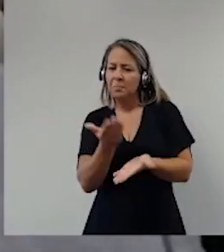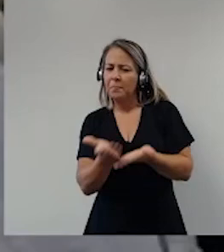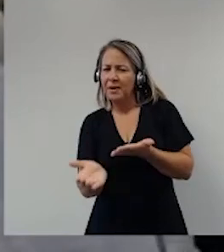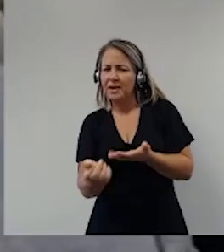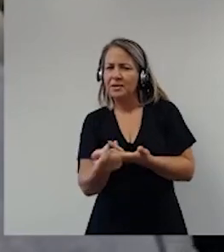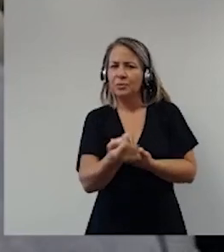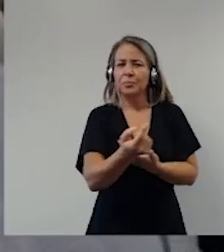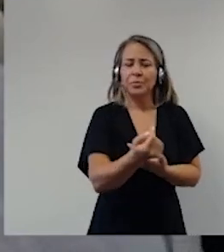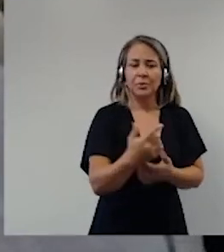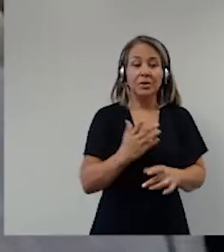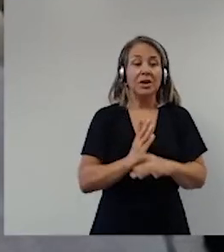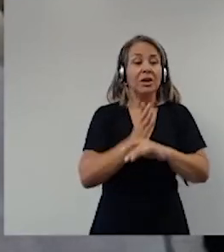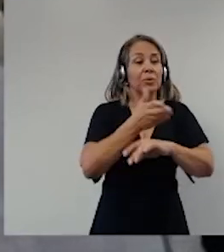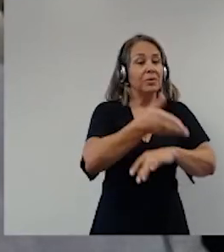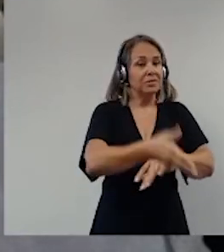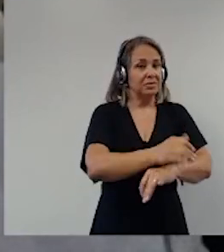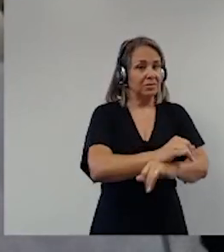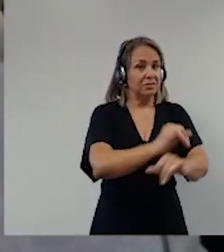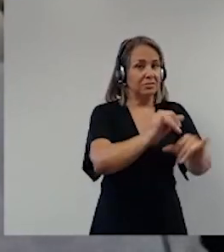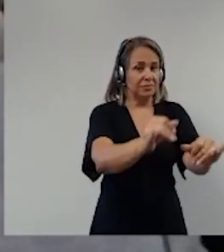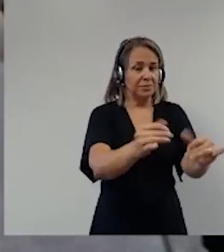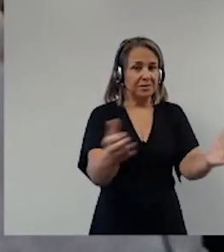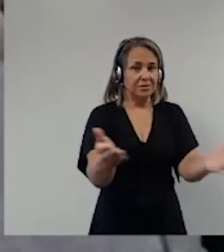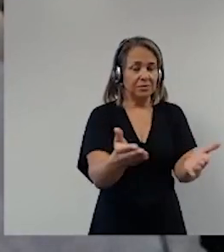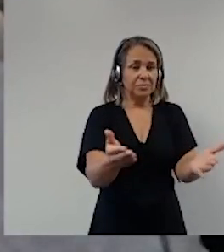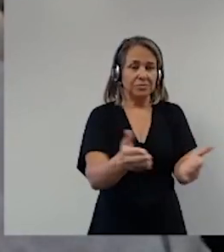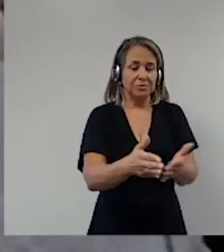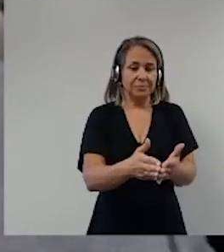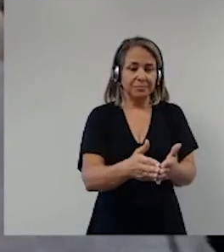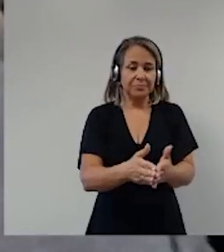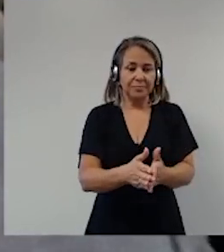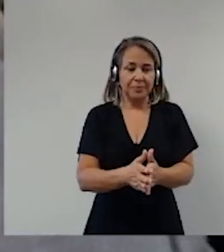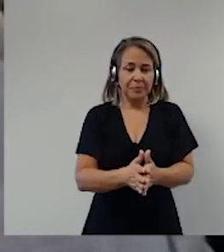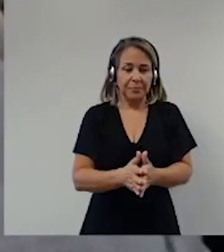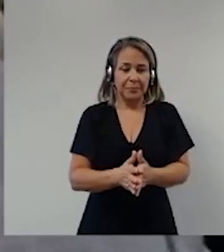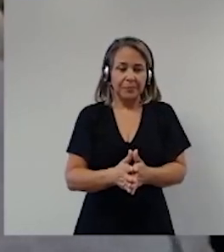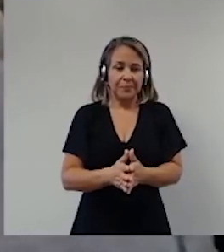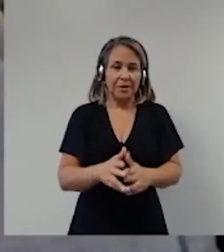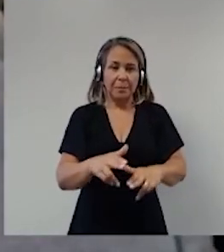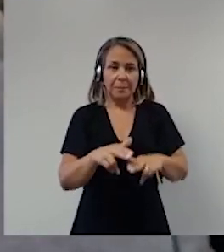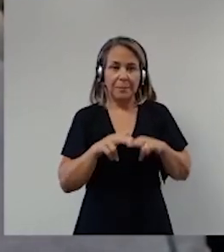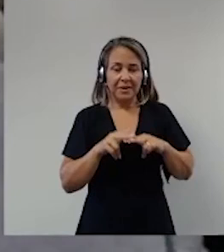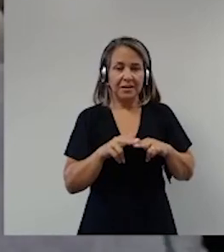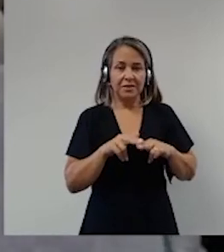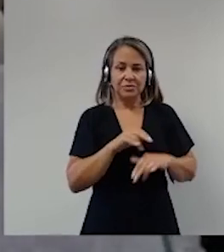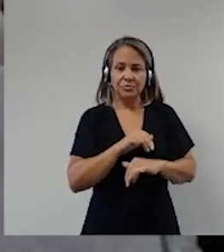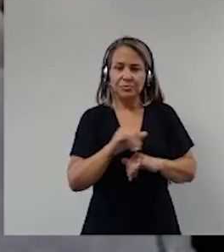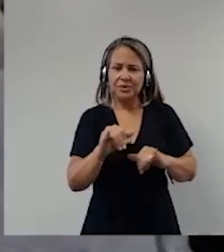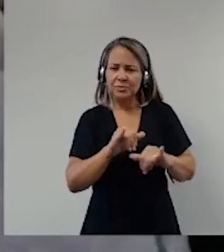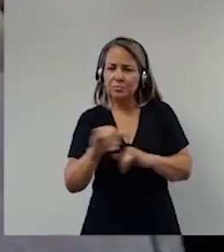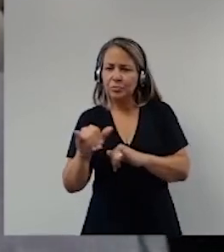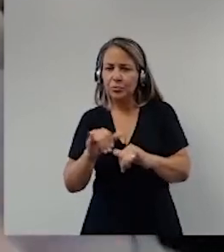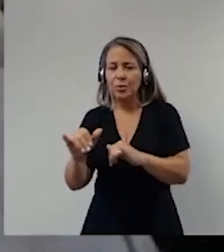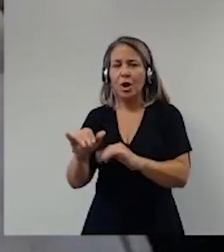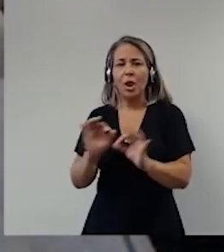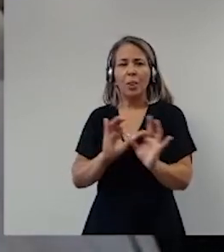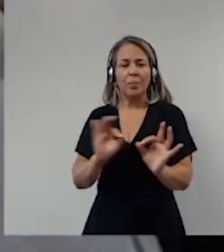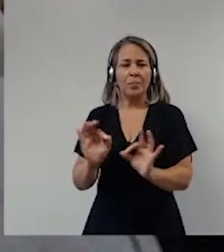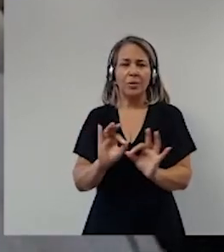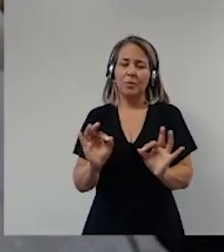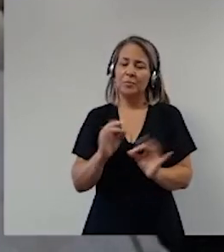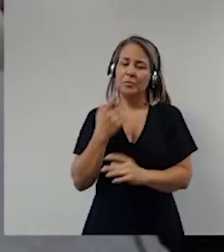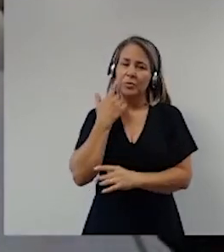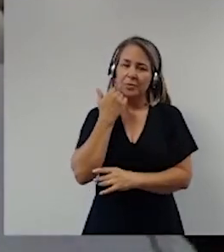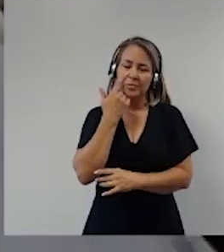o acesso a essas informações pelas as vias normais ou tradicionais, elas ficam